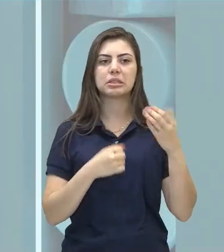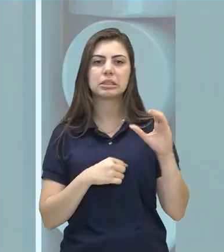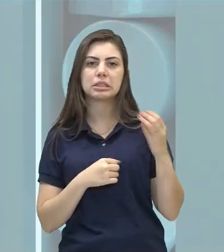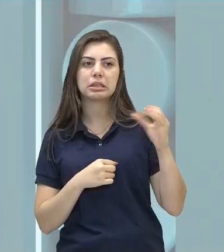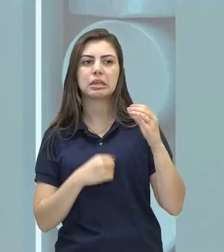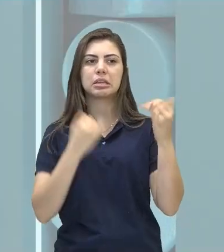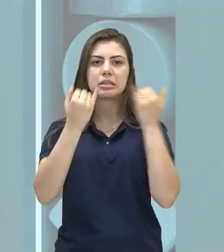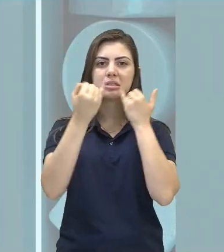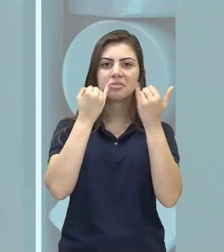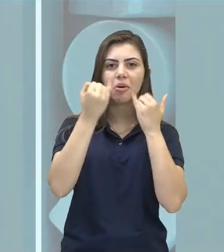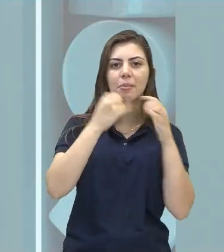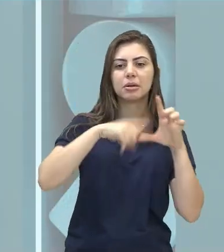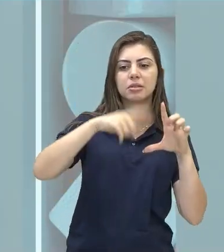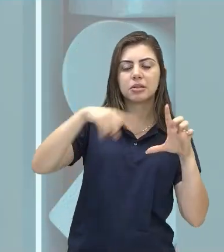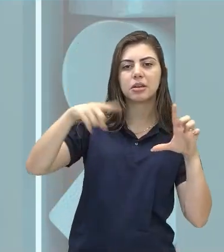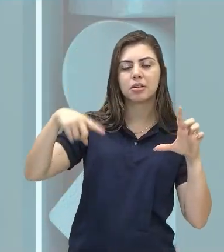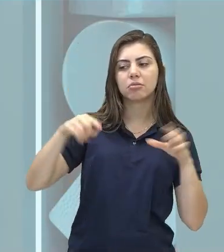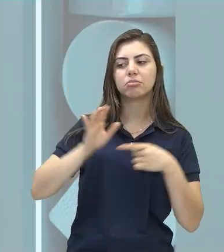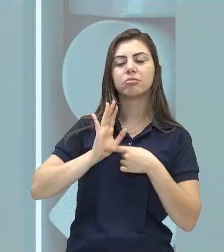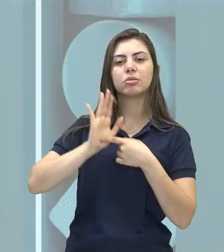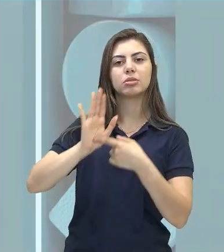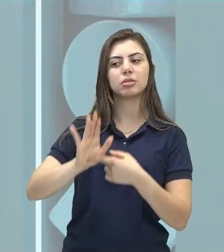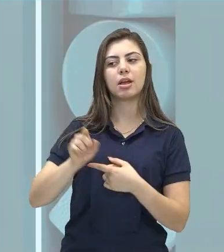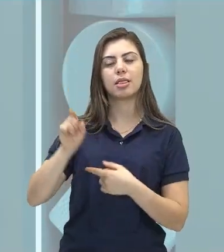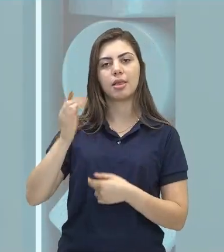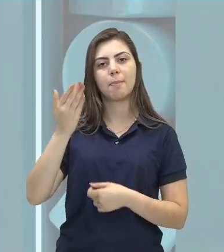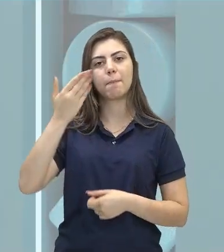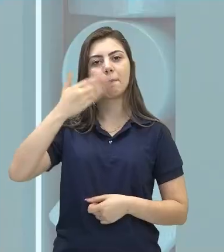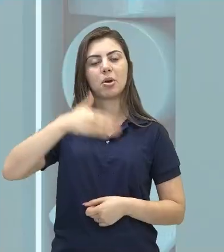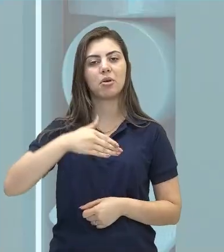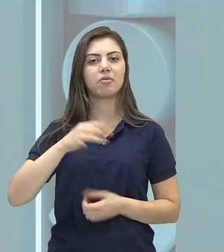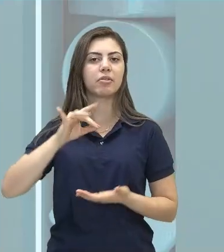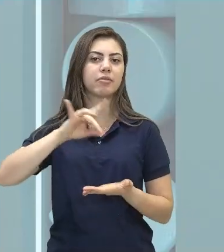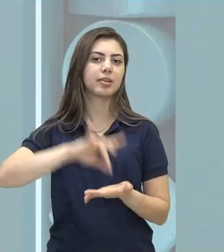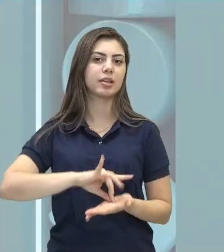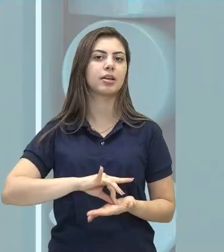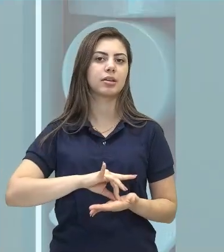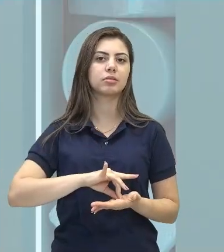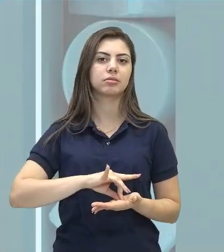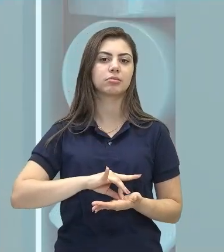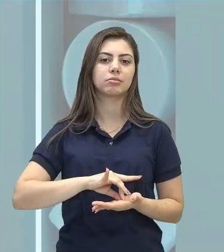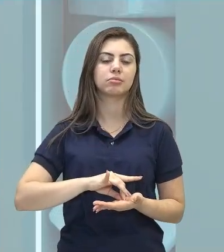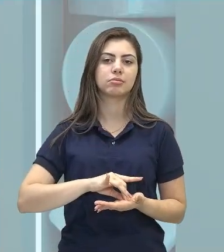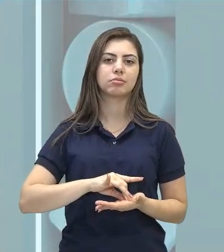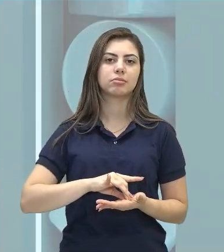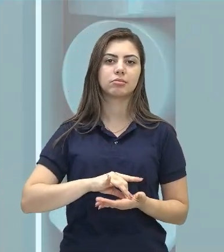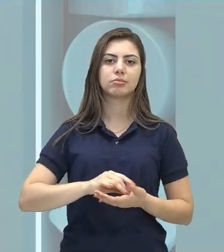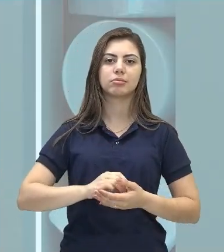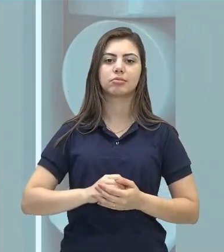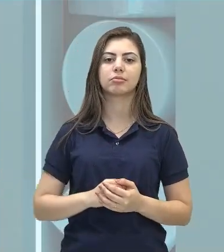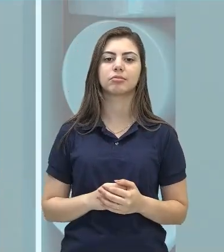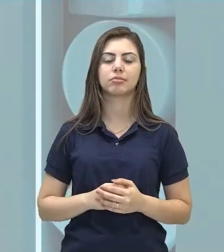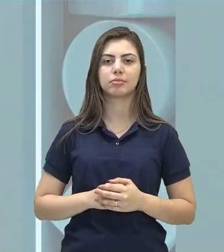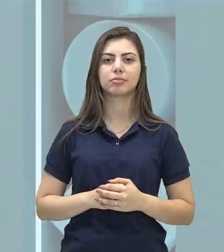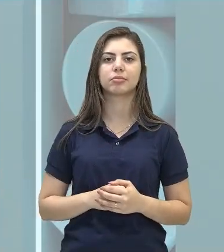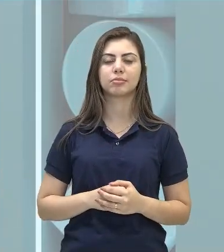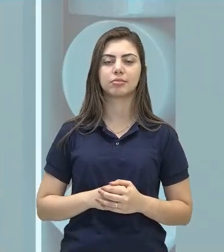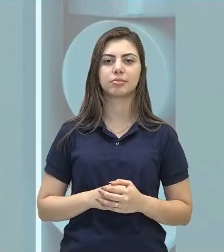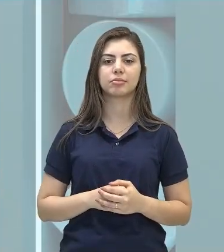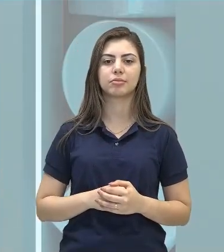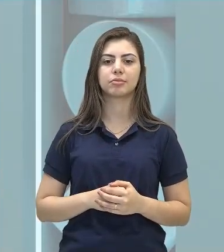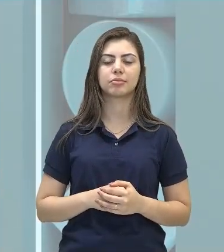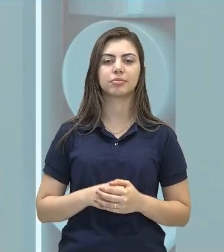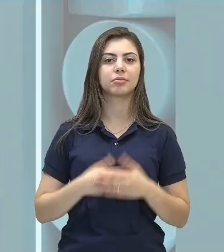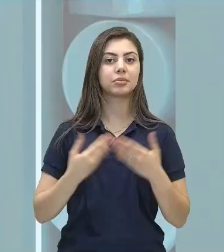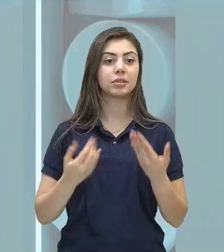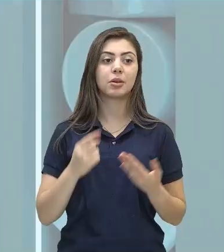dados, argumentos de autoridade que possam comprovar aquilo que estamos afirmando, as nossas